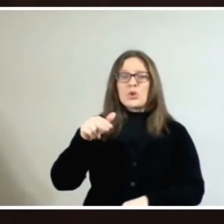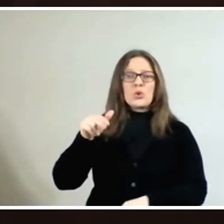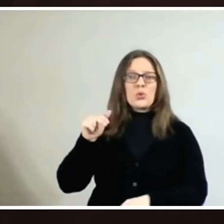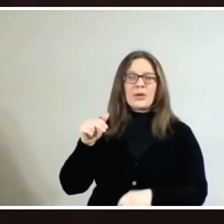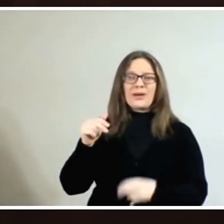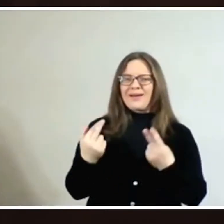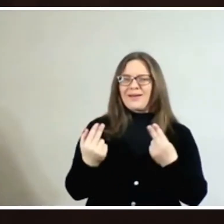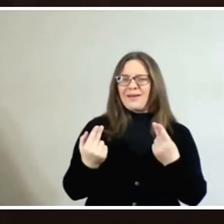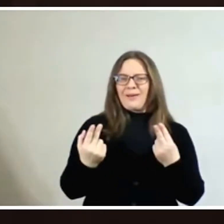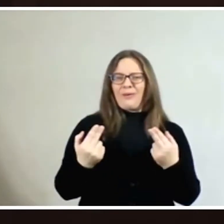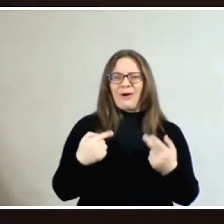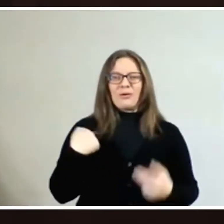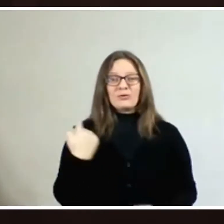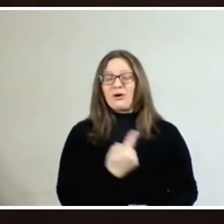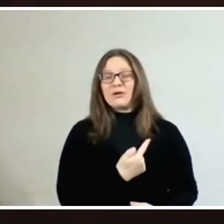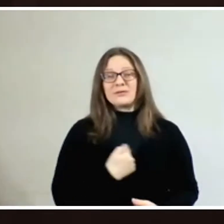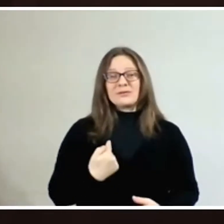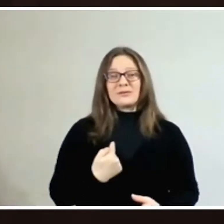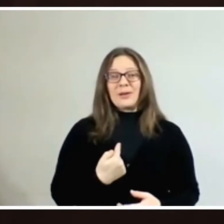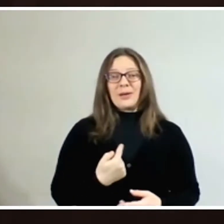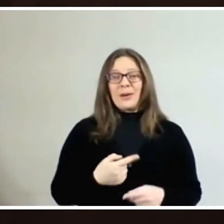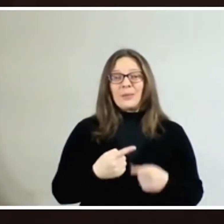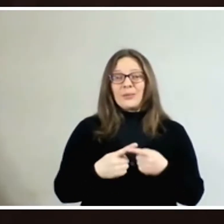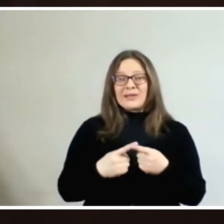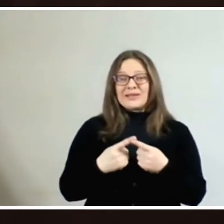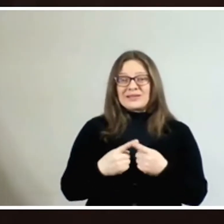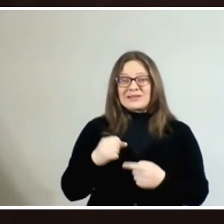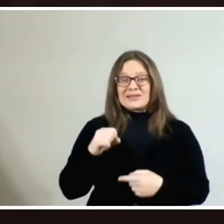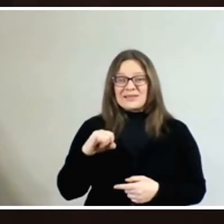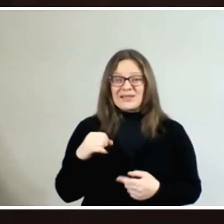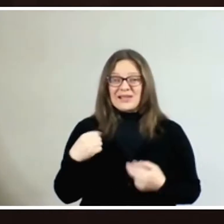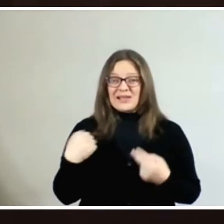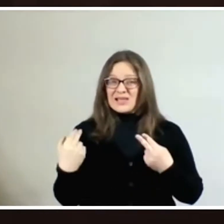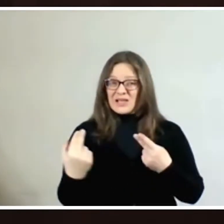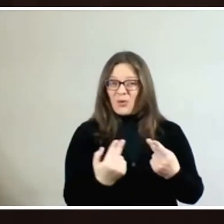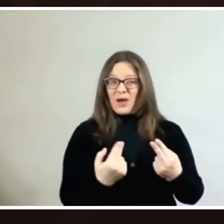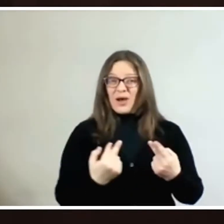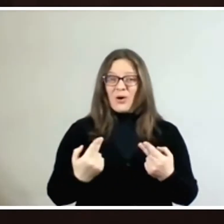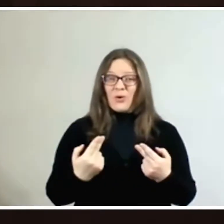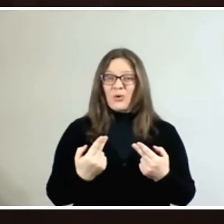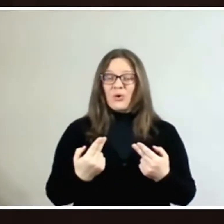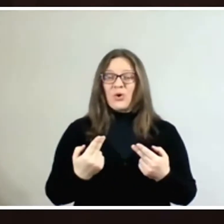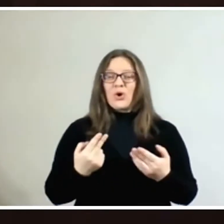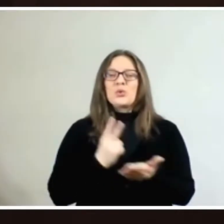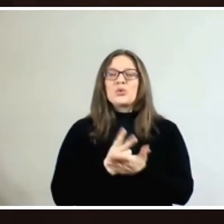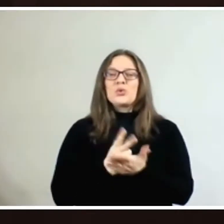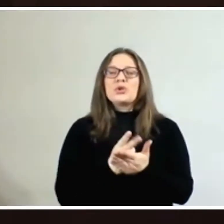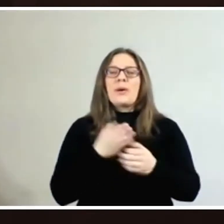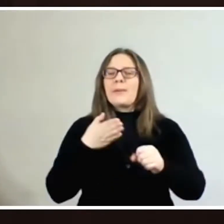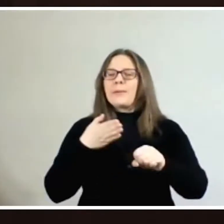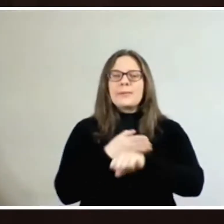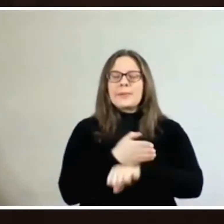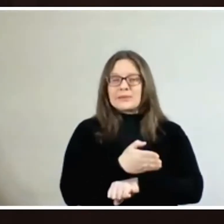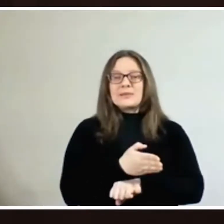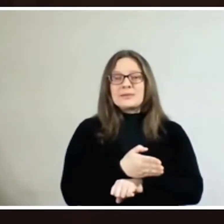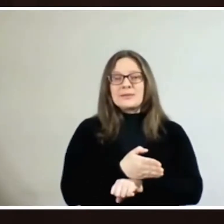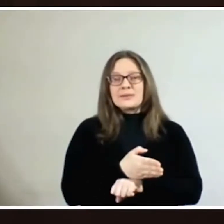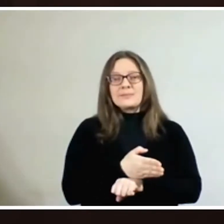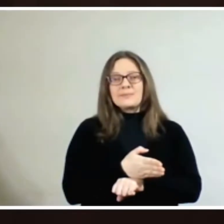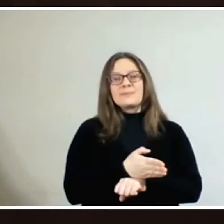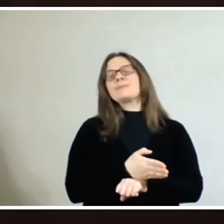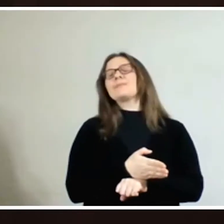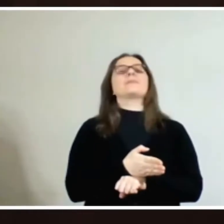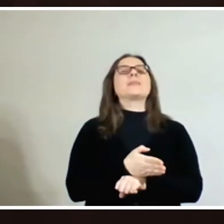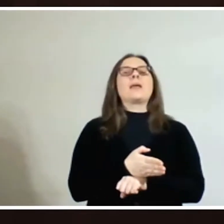teriam permanecido conosco. Eles não permaneceram, não é dos nossos. Todavia eles se